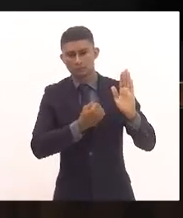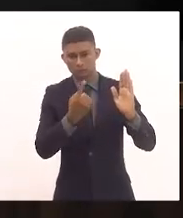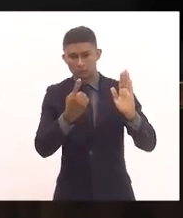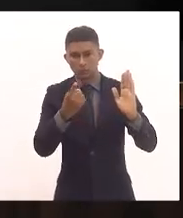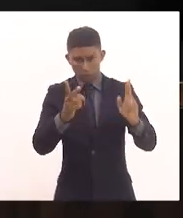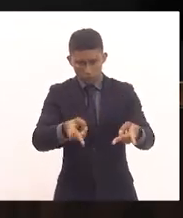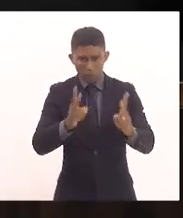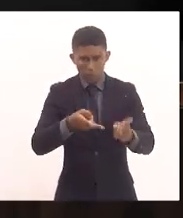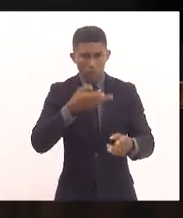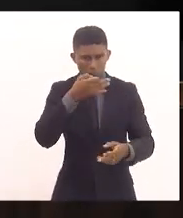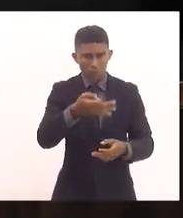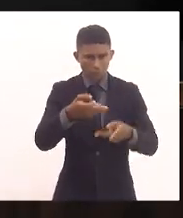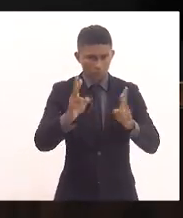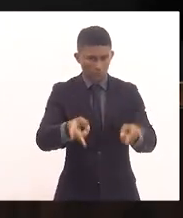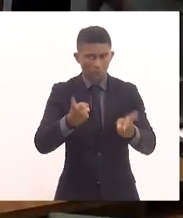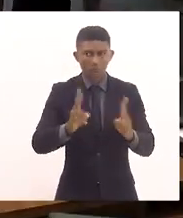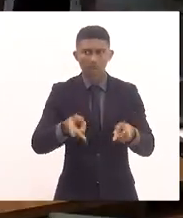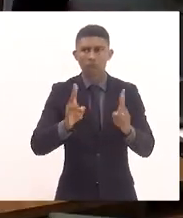1.